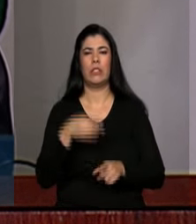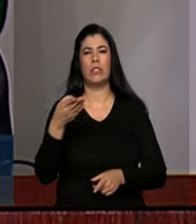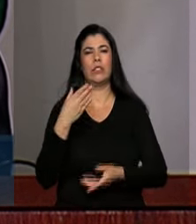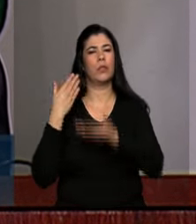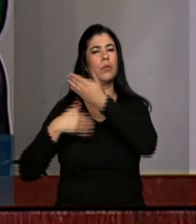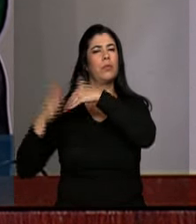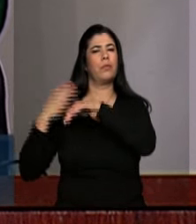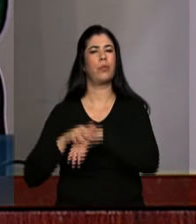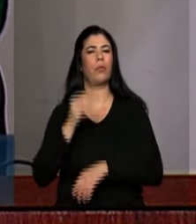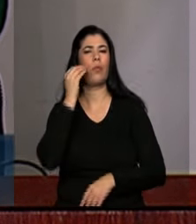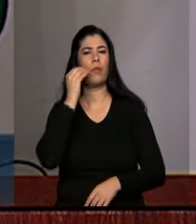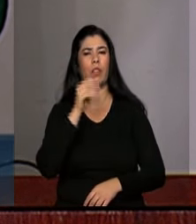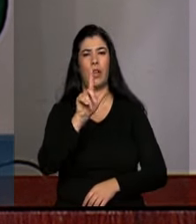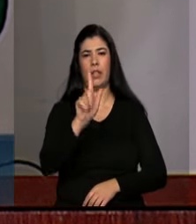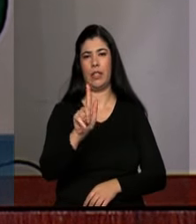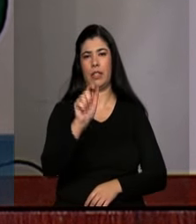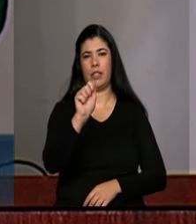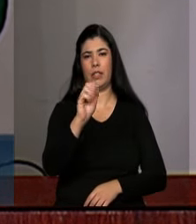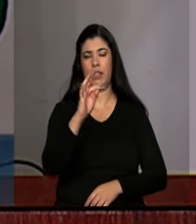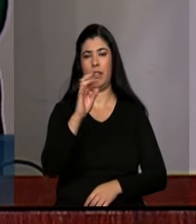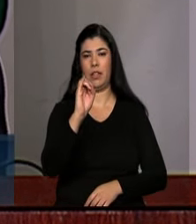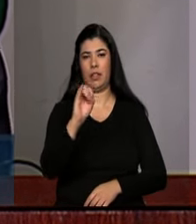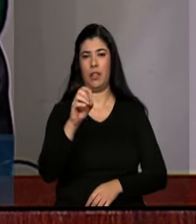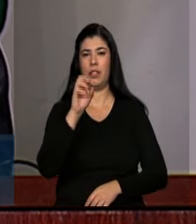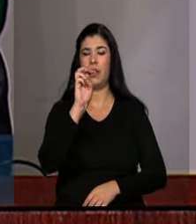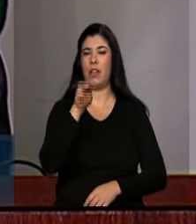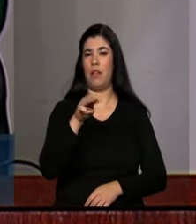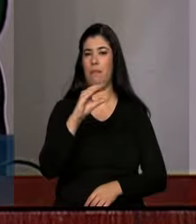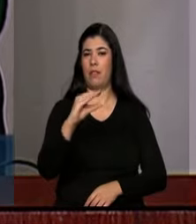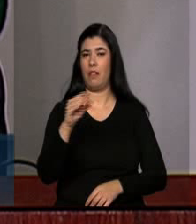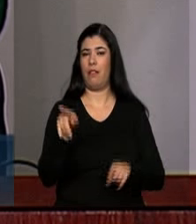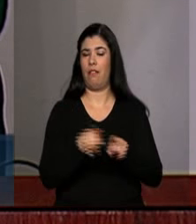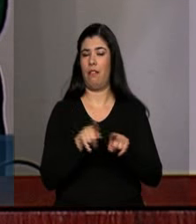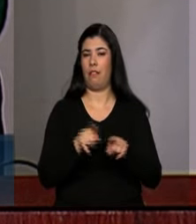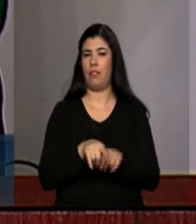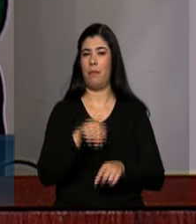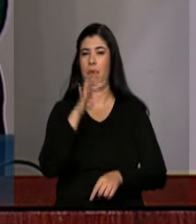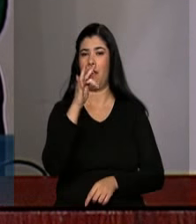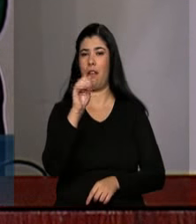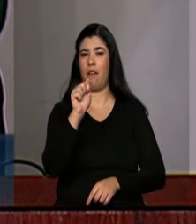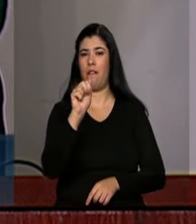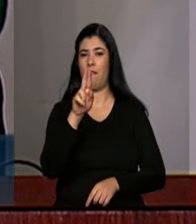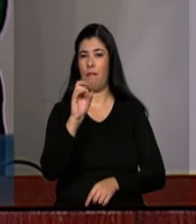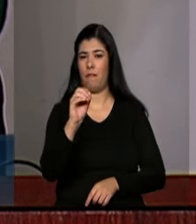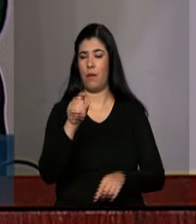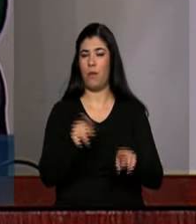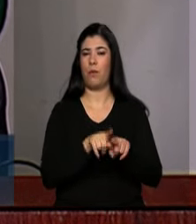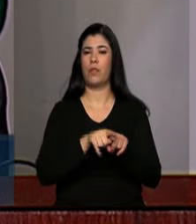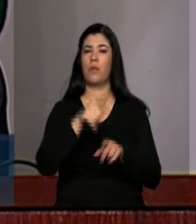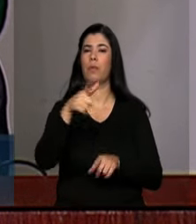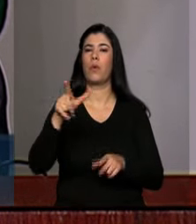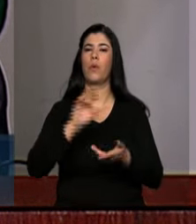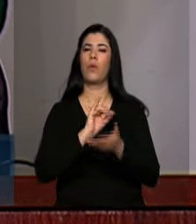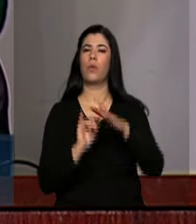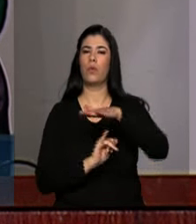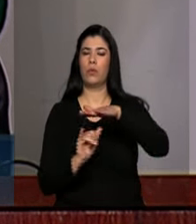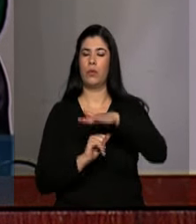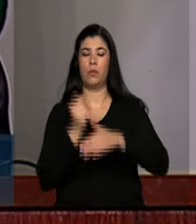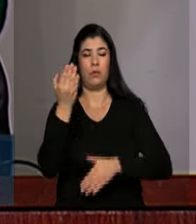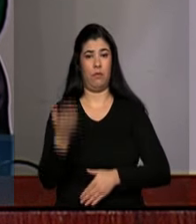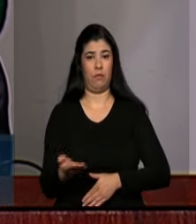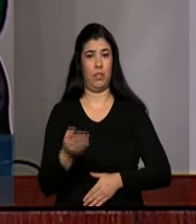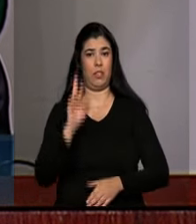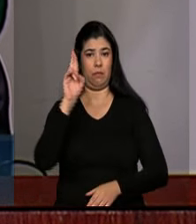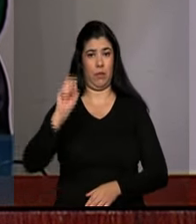Desde o GATT até a OMC, passando pela FAO e a UNCTAD. Para além do diplomata